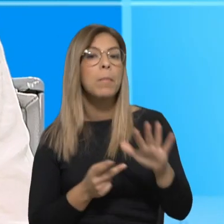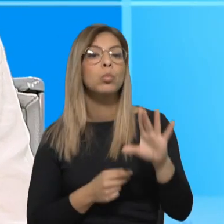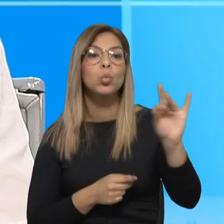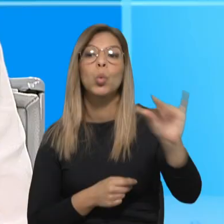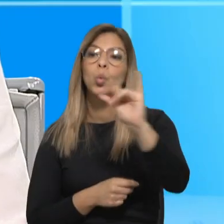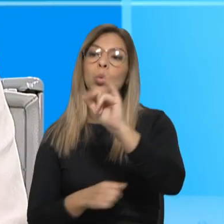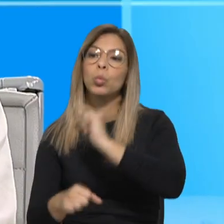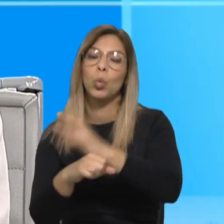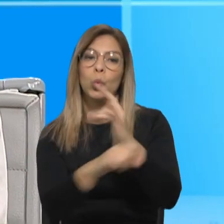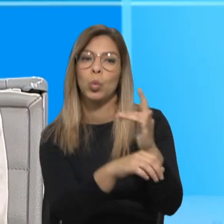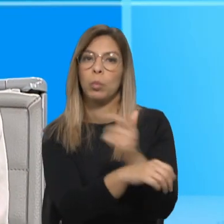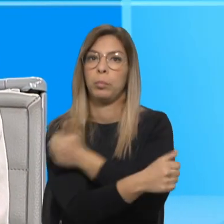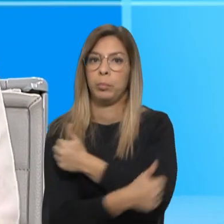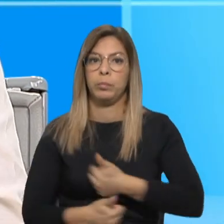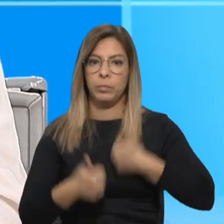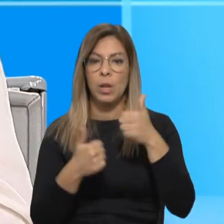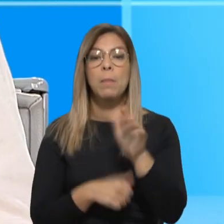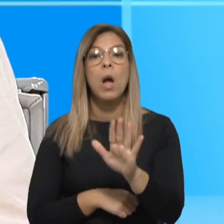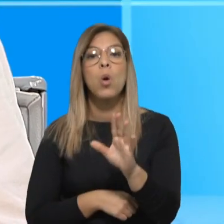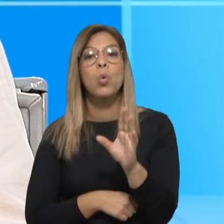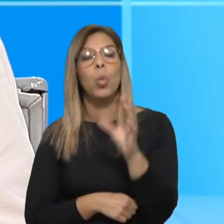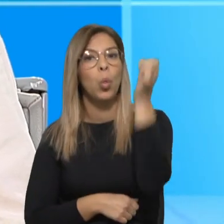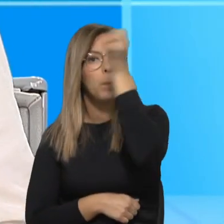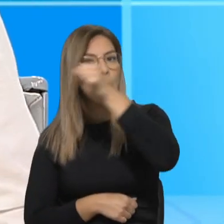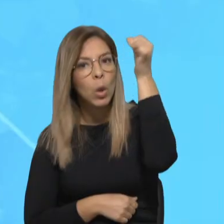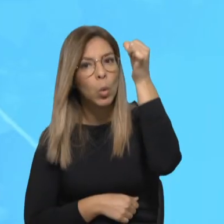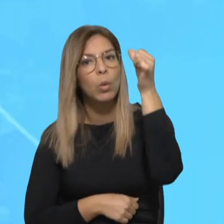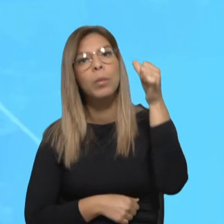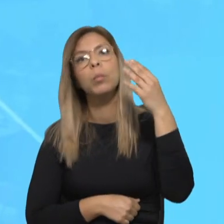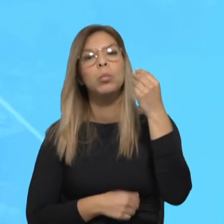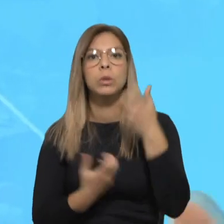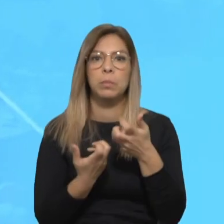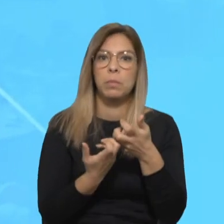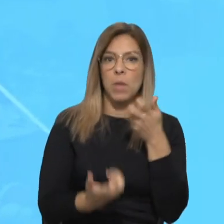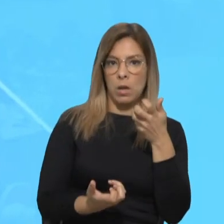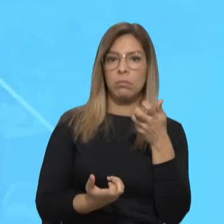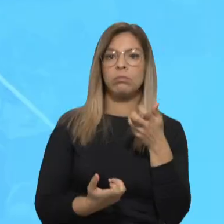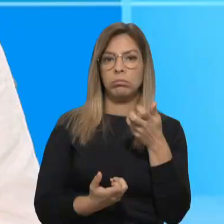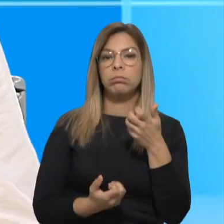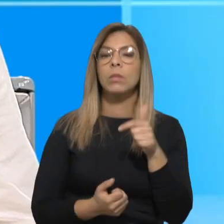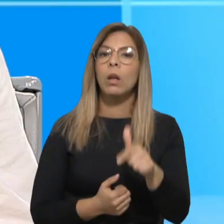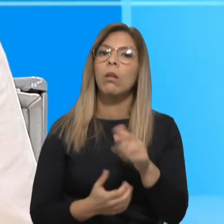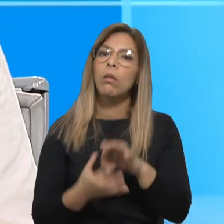depois, sobretudo no domingo, há a grande celebração. A grande celebração que no calendário geral